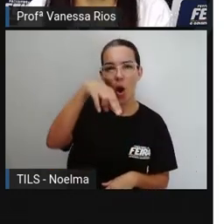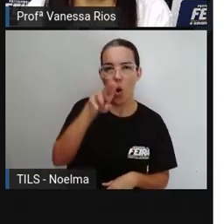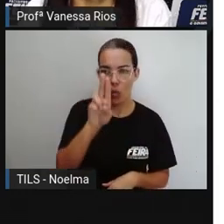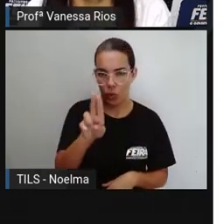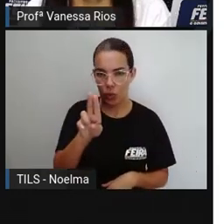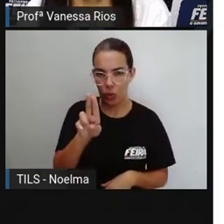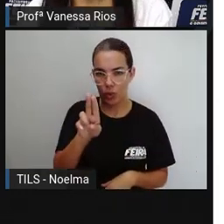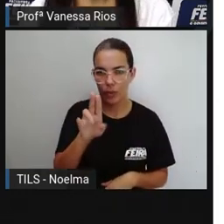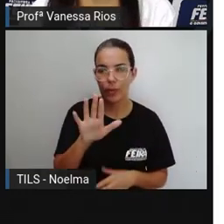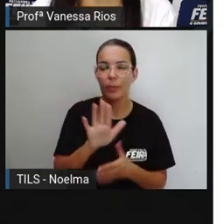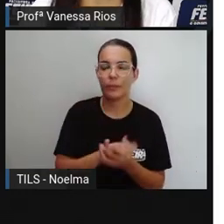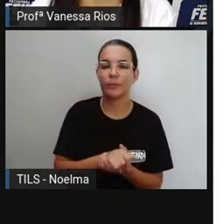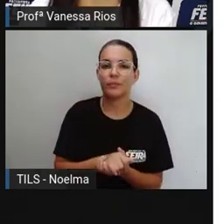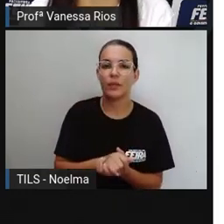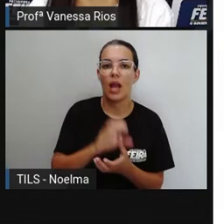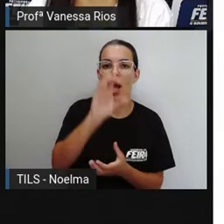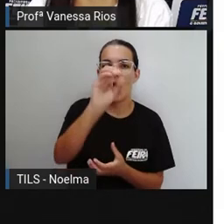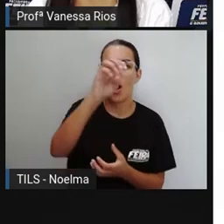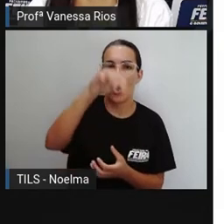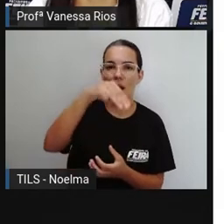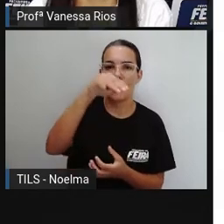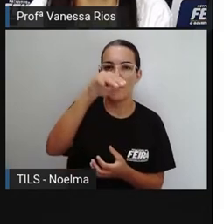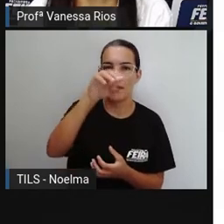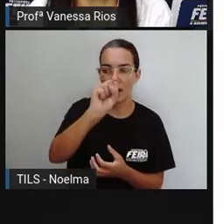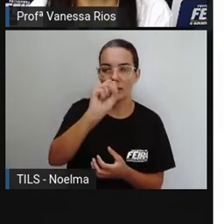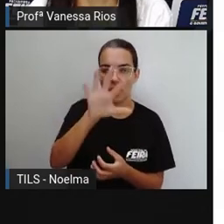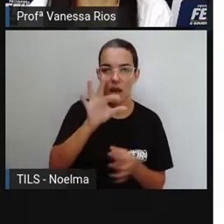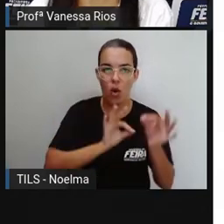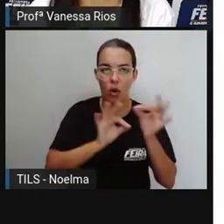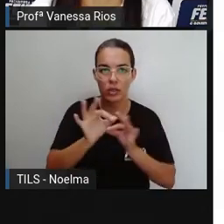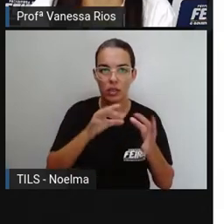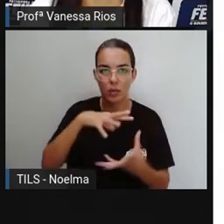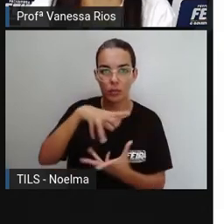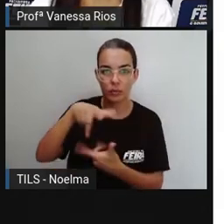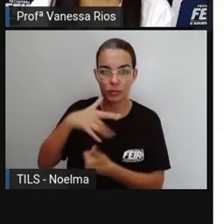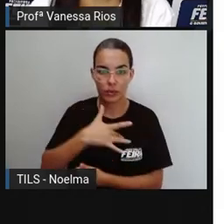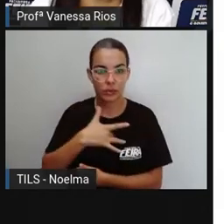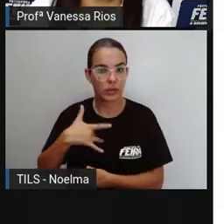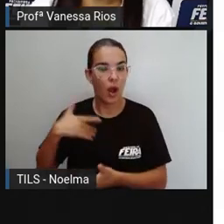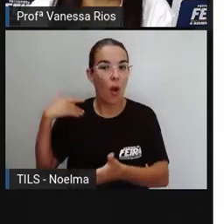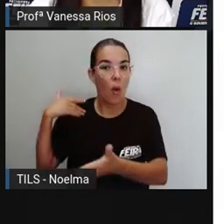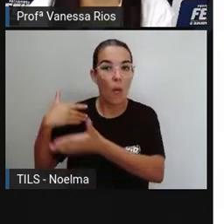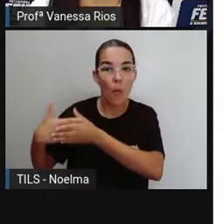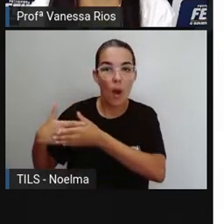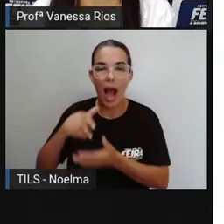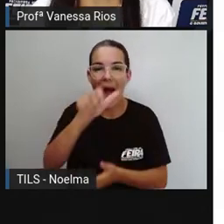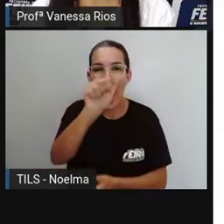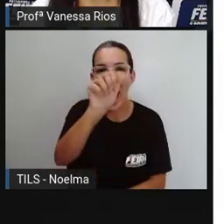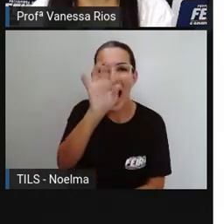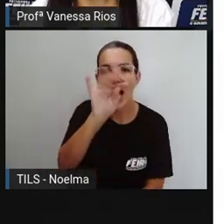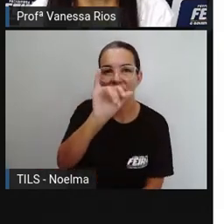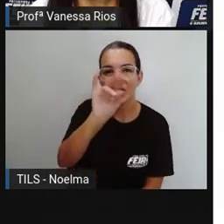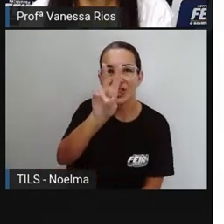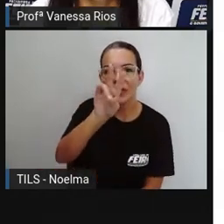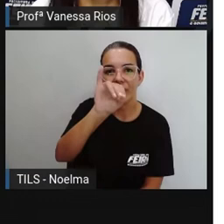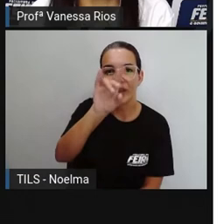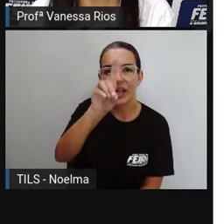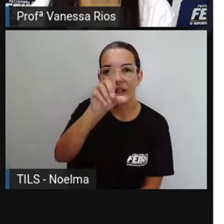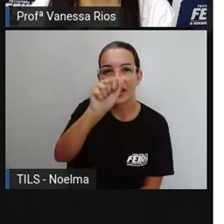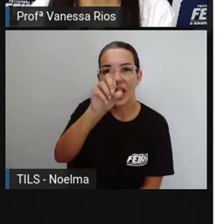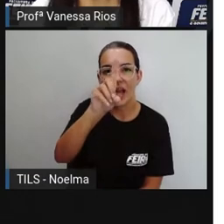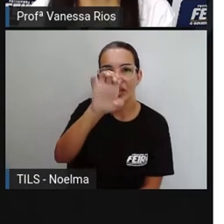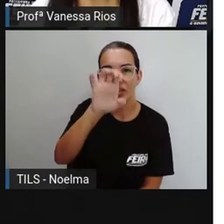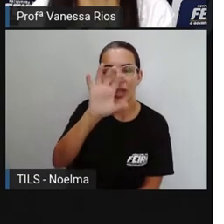a OMS, atividade física é qualquer movimento corporal produzido pelos